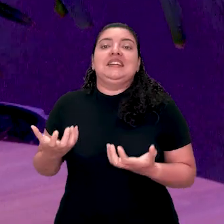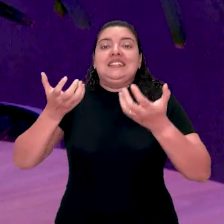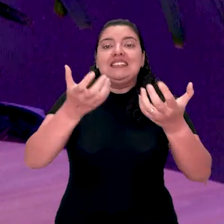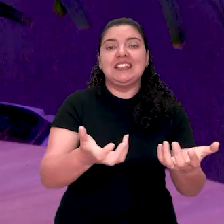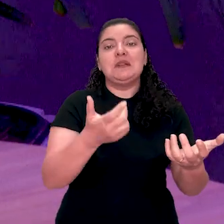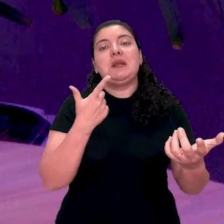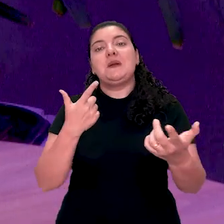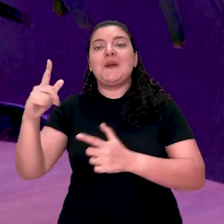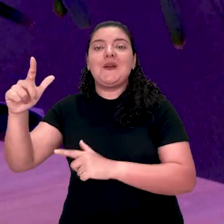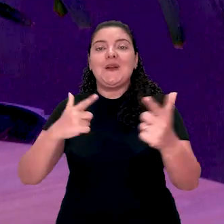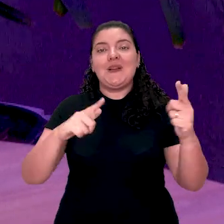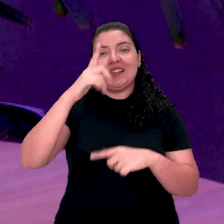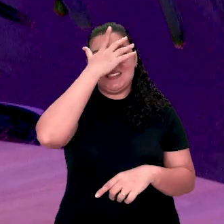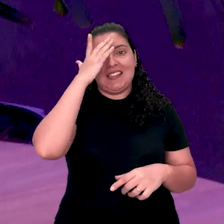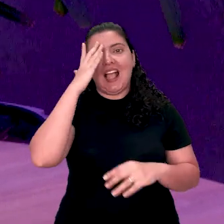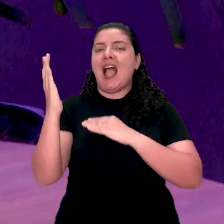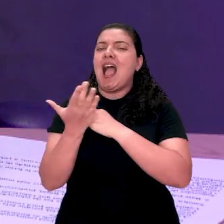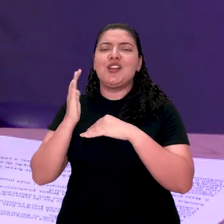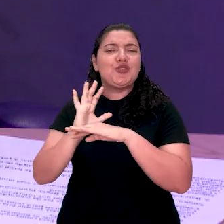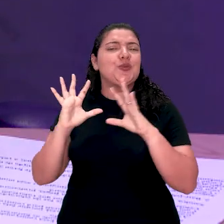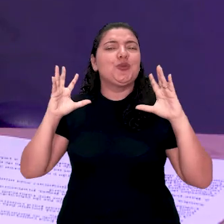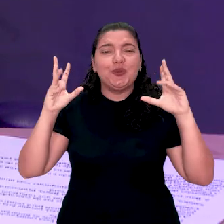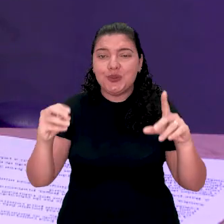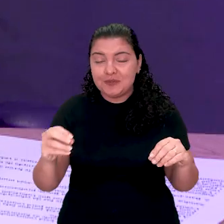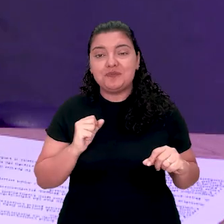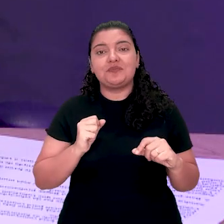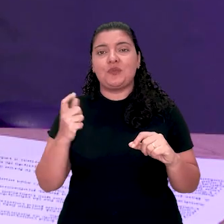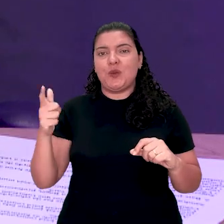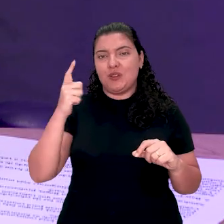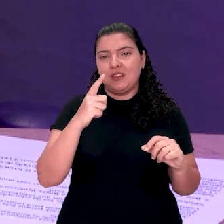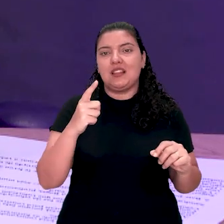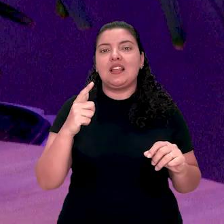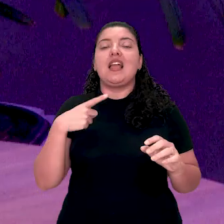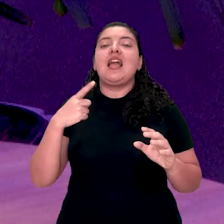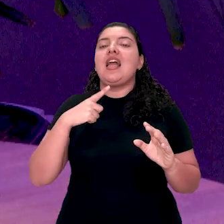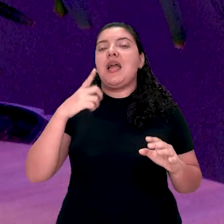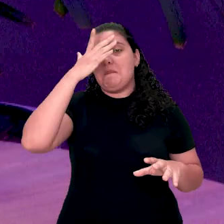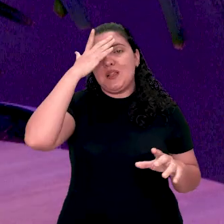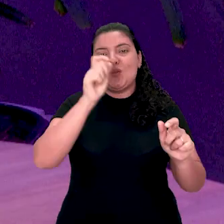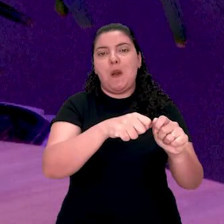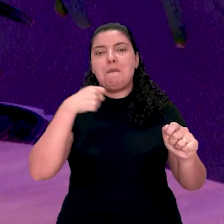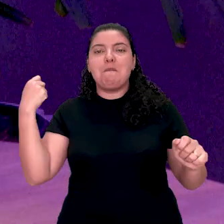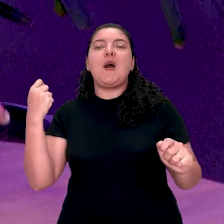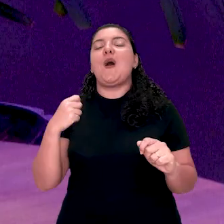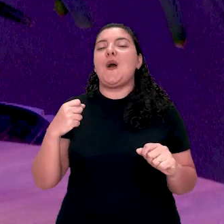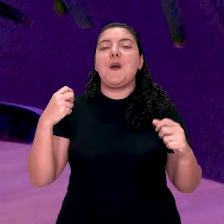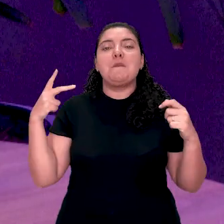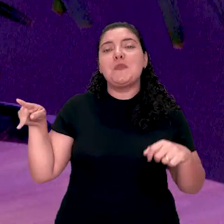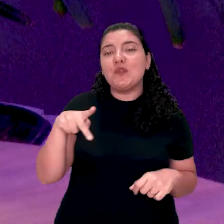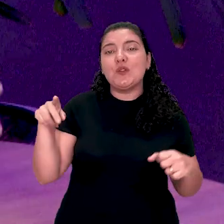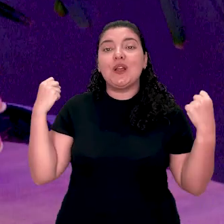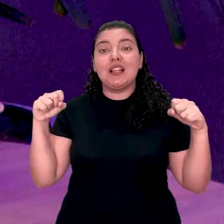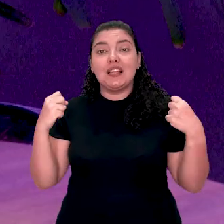da escola. E a gente... Todo mundo ajudava. Todo mundo ajudava. Então, não tinha esse negócio, era o porteiro, era a professora, era a professora da educação física,